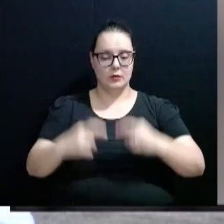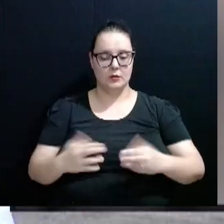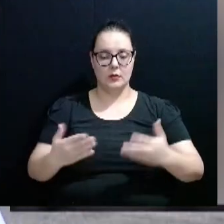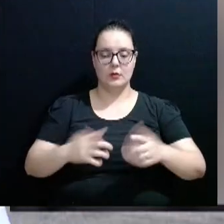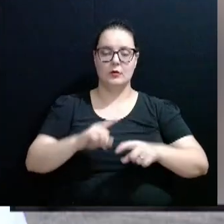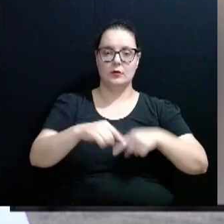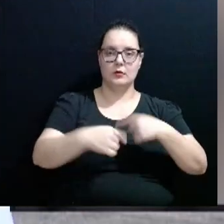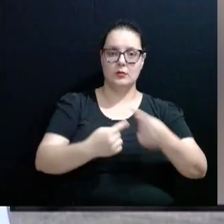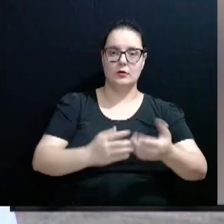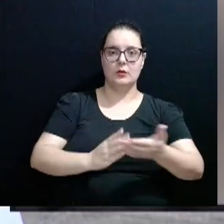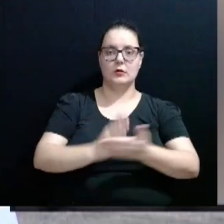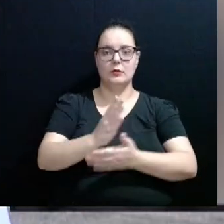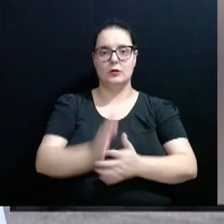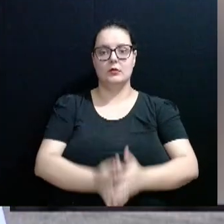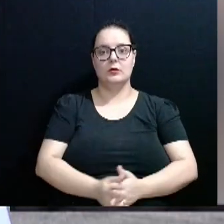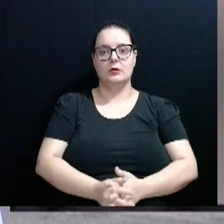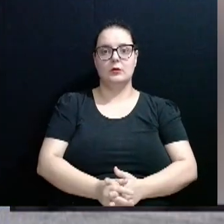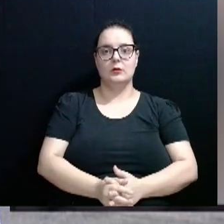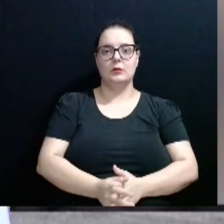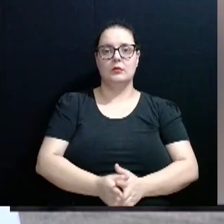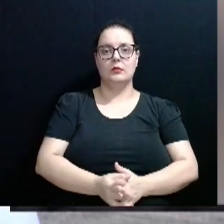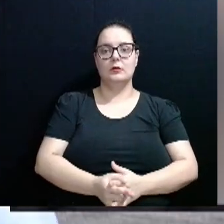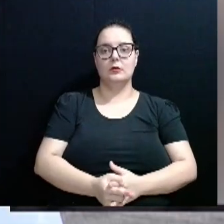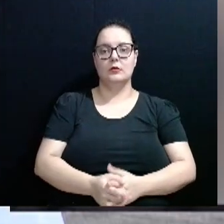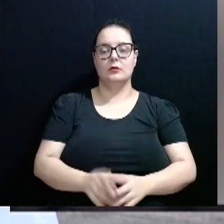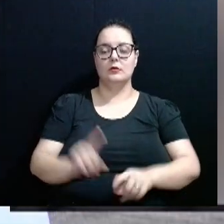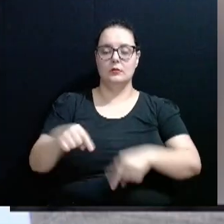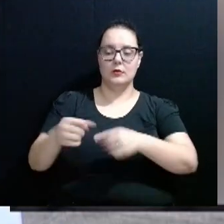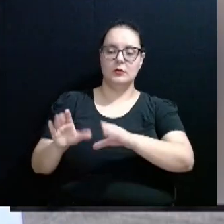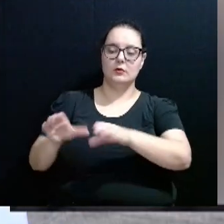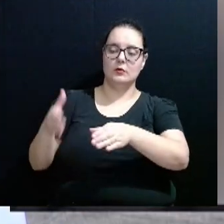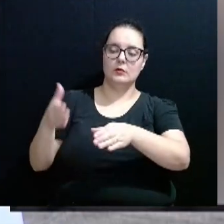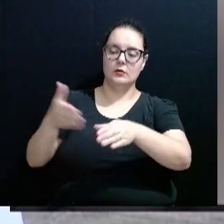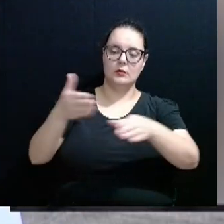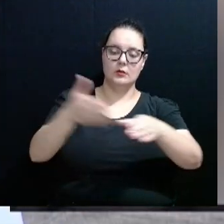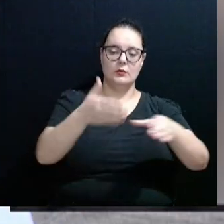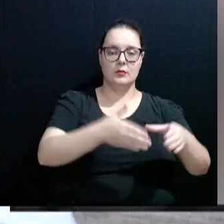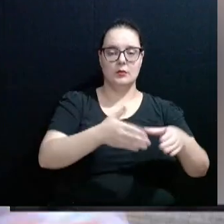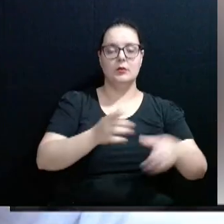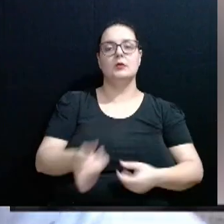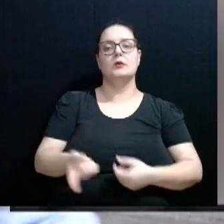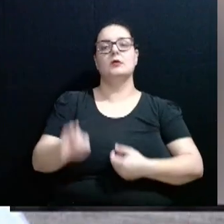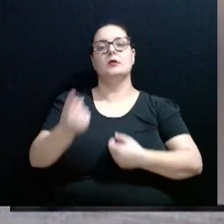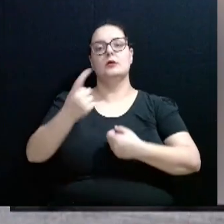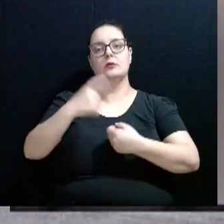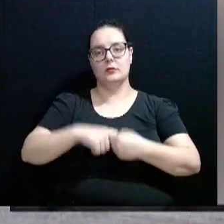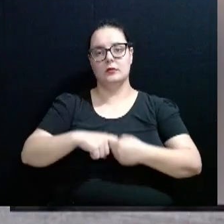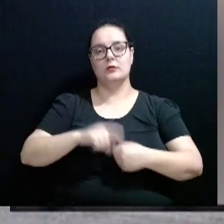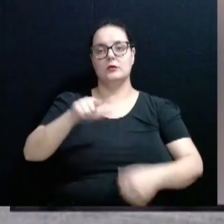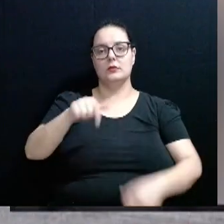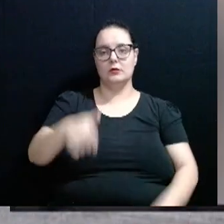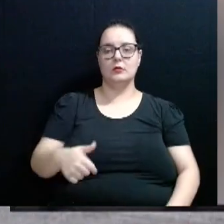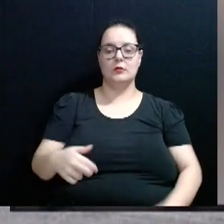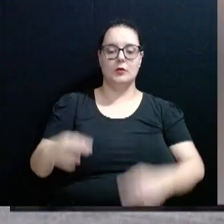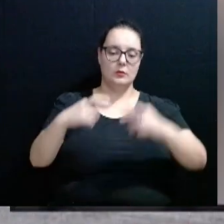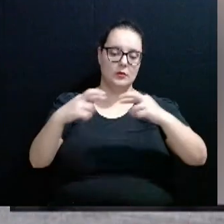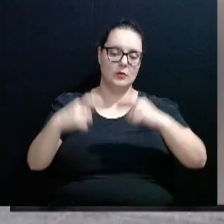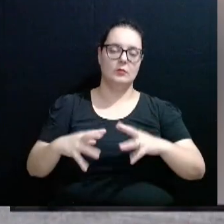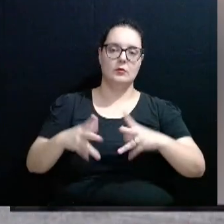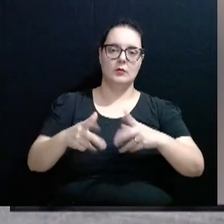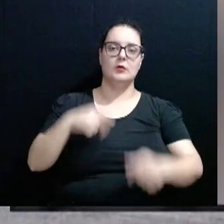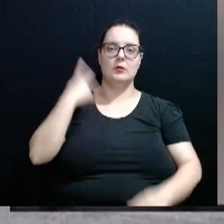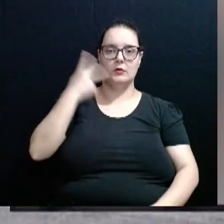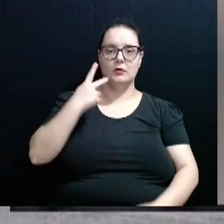aprovados seguem para as outras comissões e depois volta aqui para o plenário para apreciação de todos os outros vereadores.